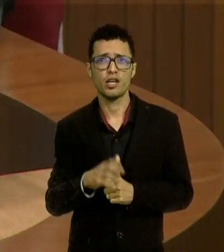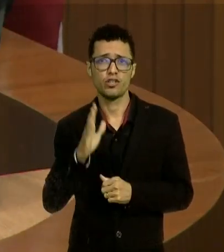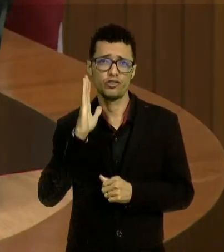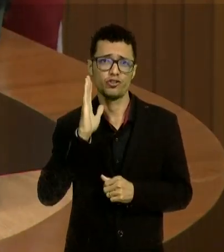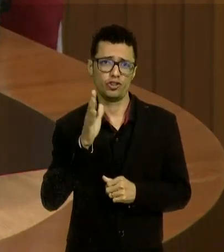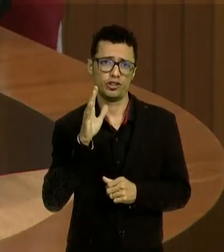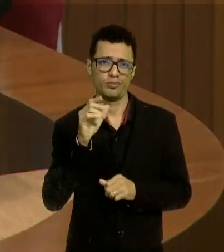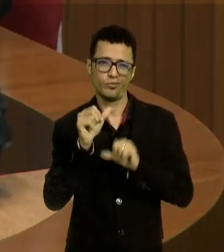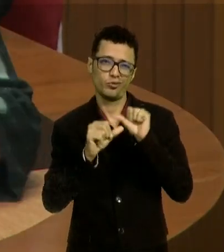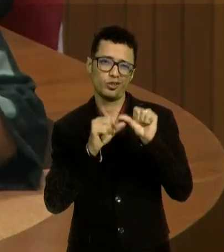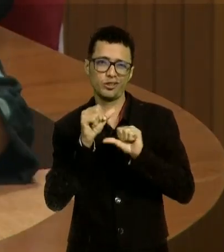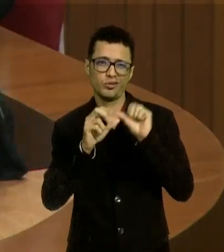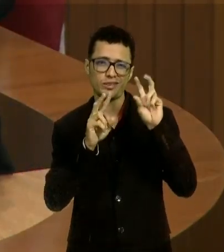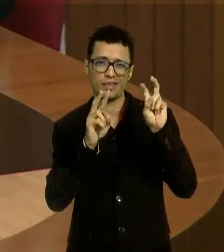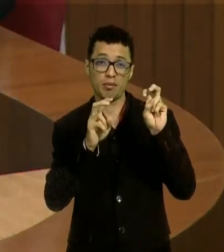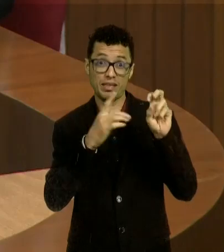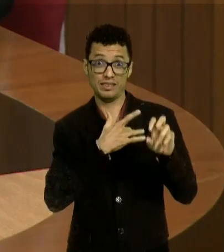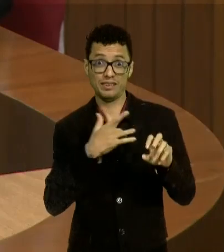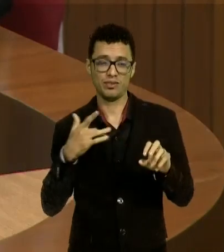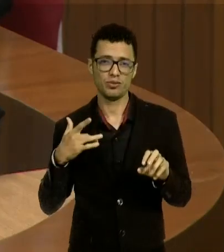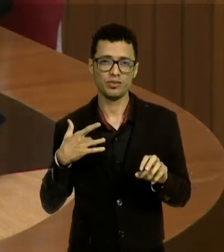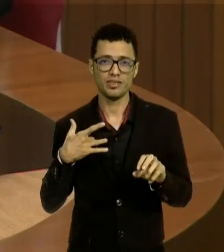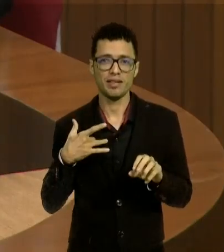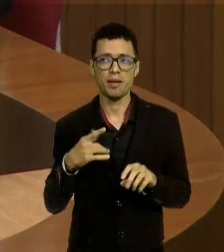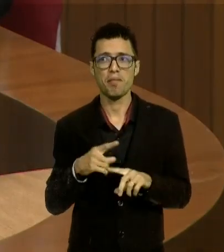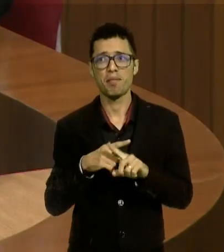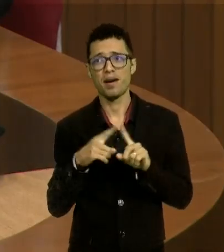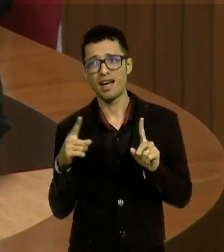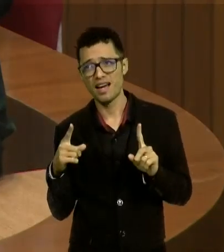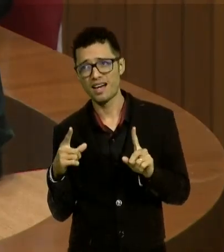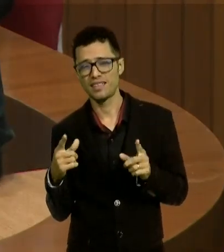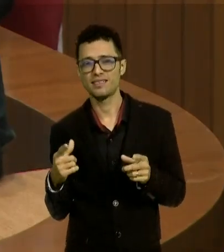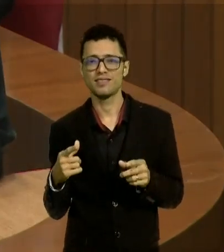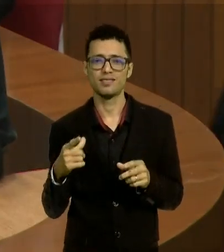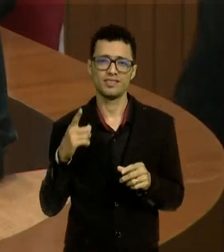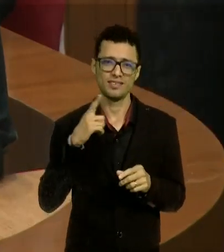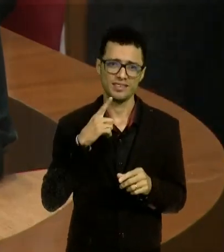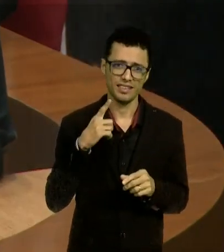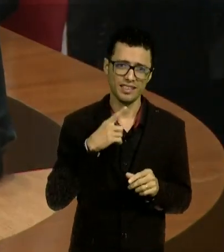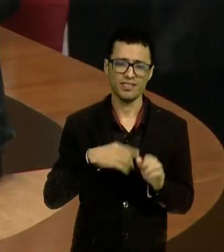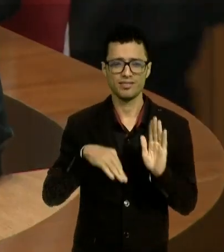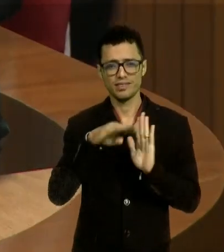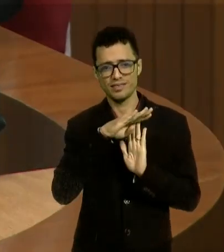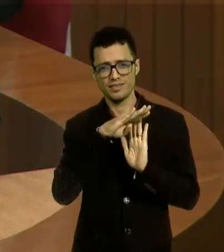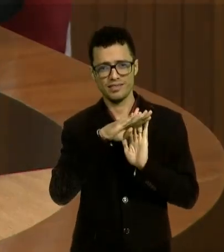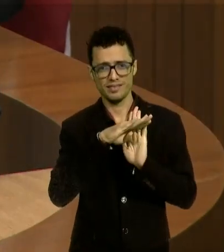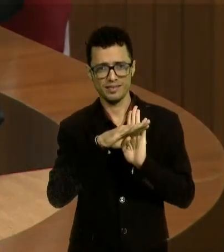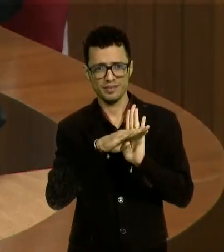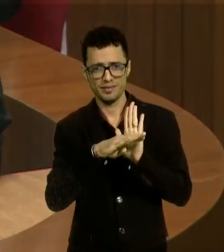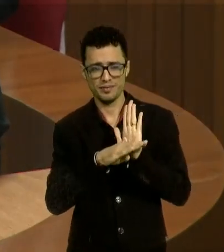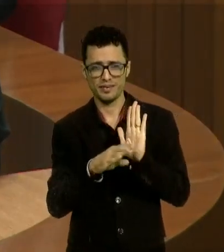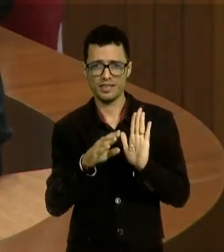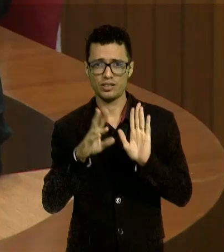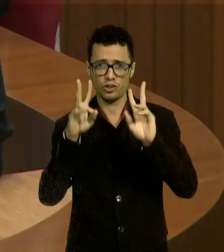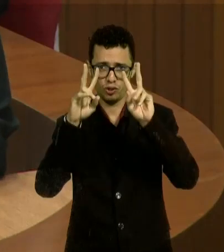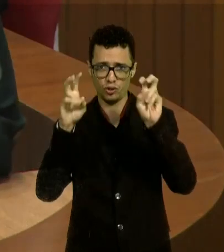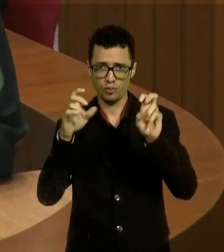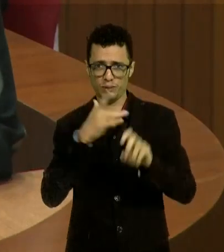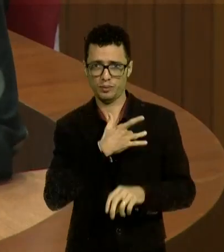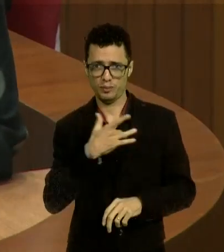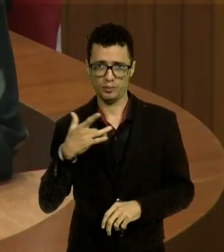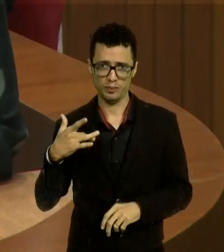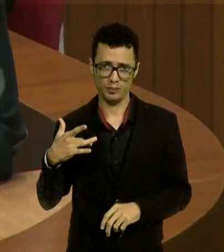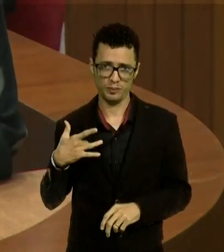de Balsas, mas como ficou muito em pauta esses últimos dias a saúde de Balsas, eu queria finalizar